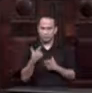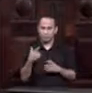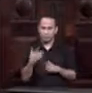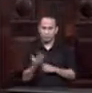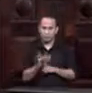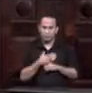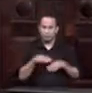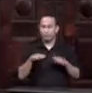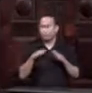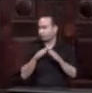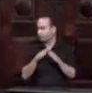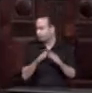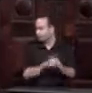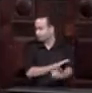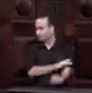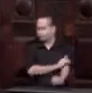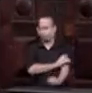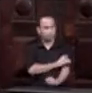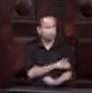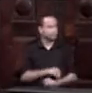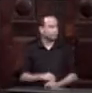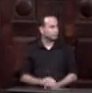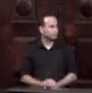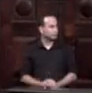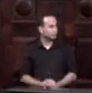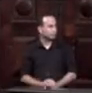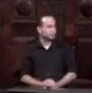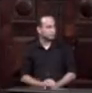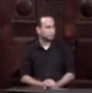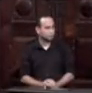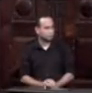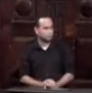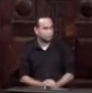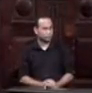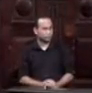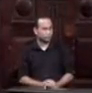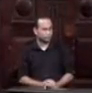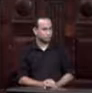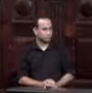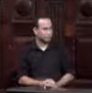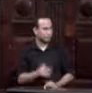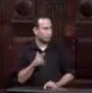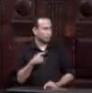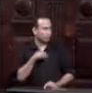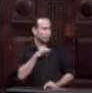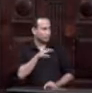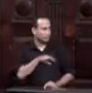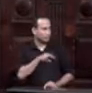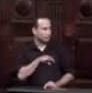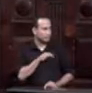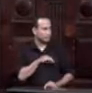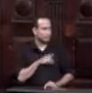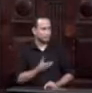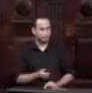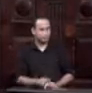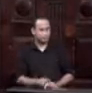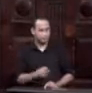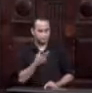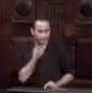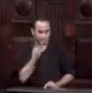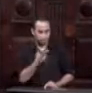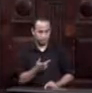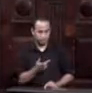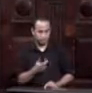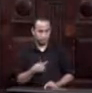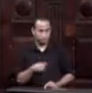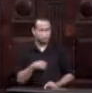moradia. Obrigada. Presidente, apenas, senhor presidente, registrar o meu voto E favorável nem tem esse salário. ao destaque anterior defendido pelo Deputado deputado Flávio